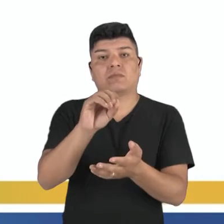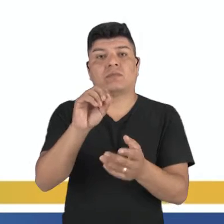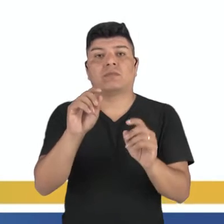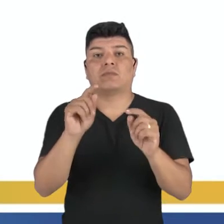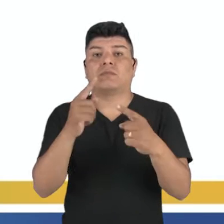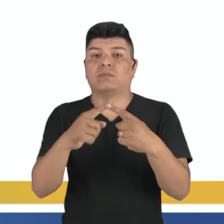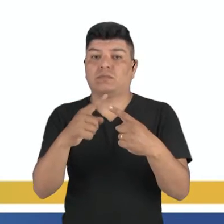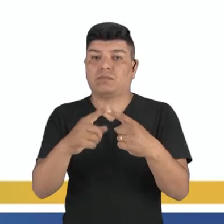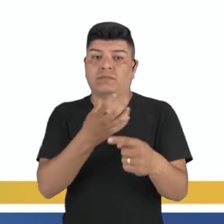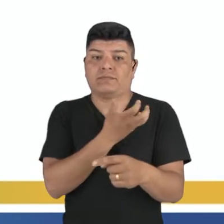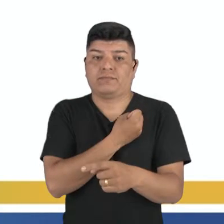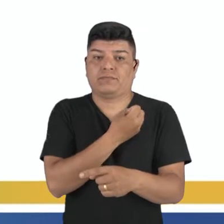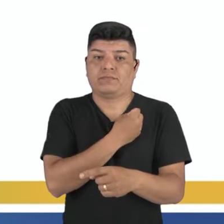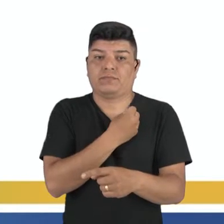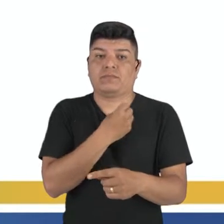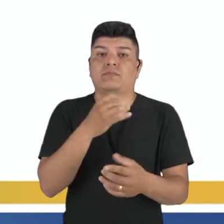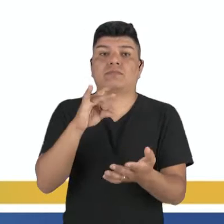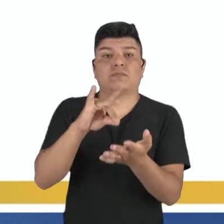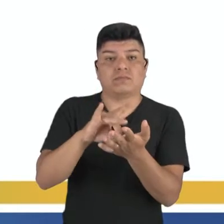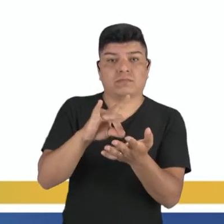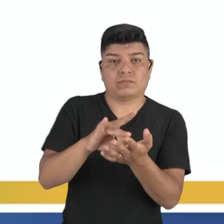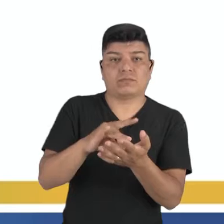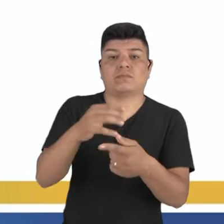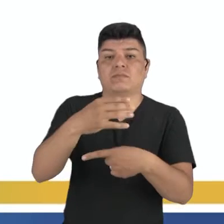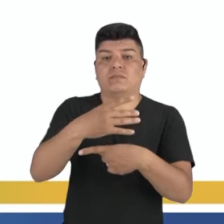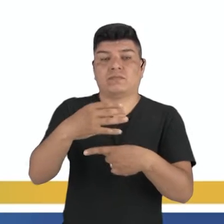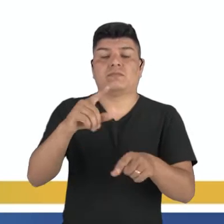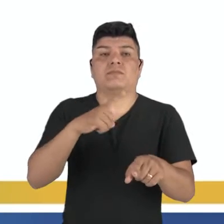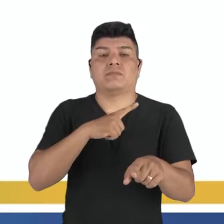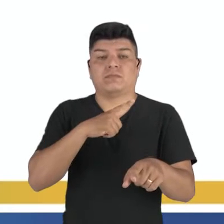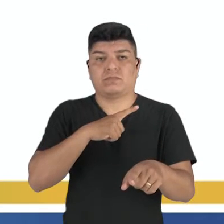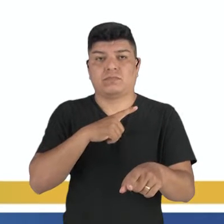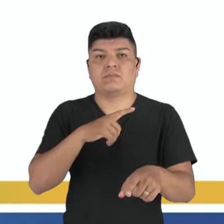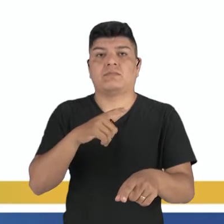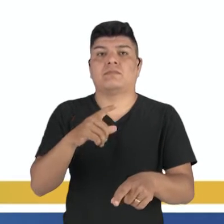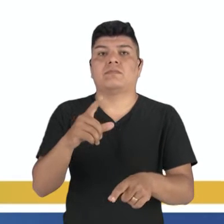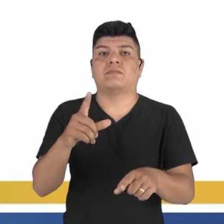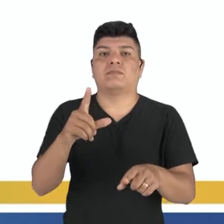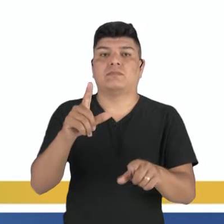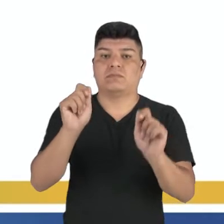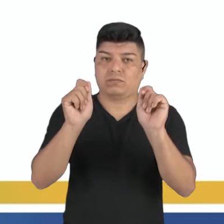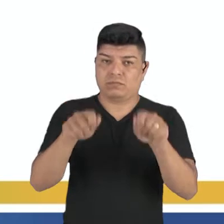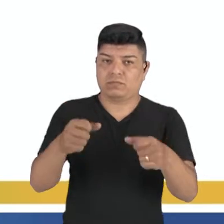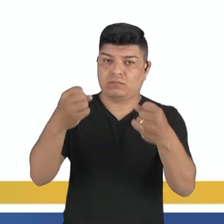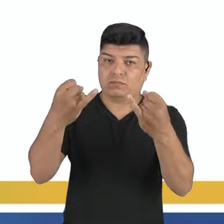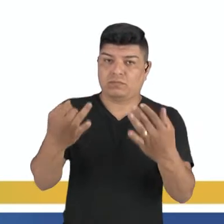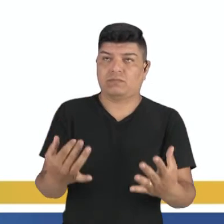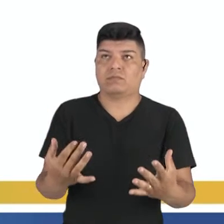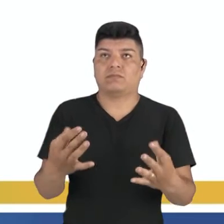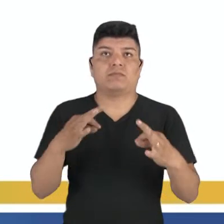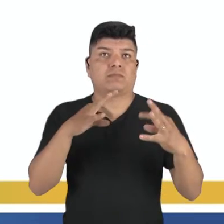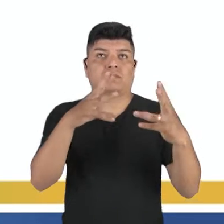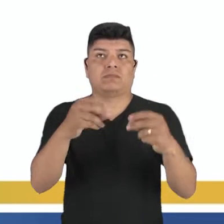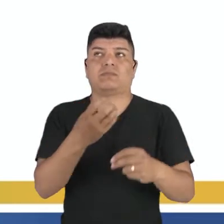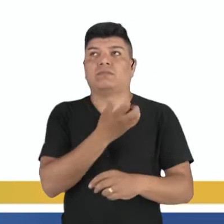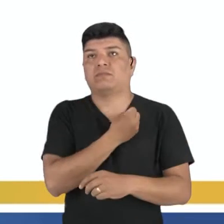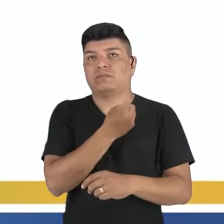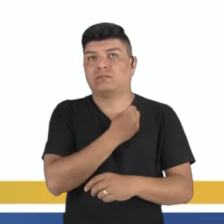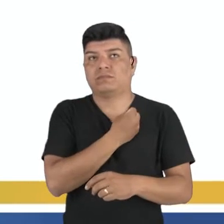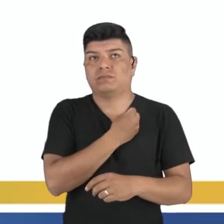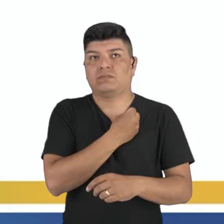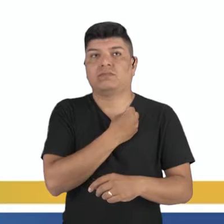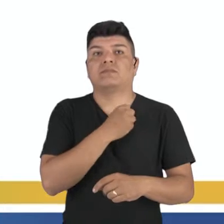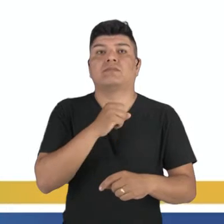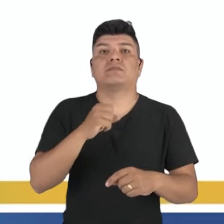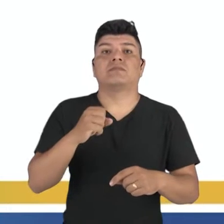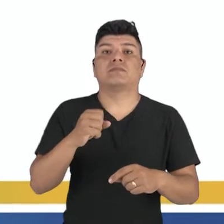os números inteiros também são racionais, Nós podemos dizer também que todo número